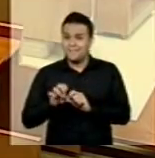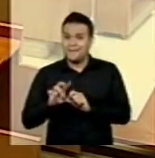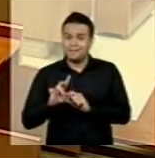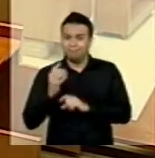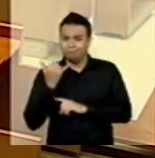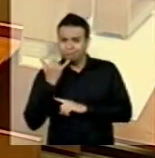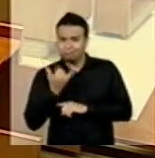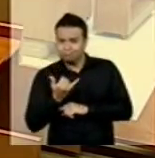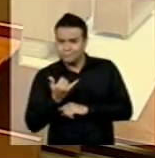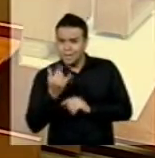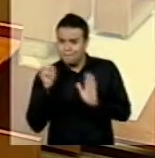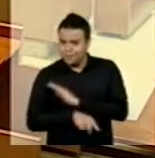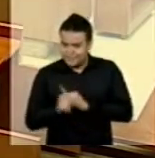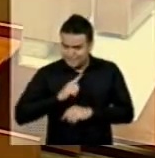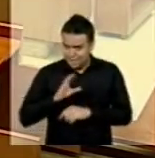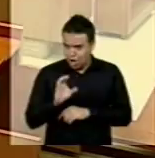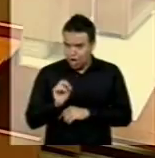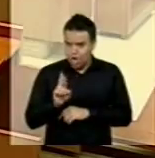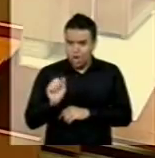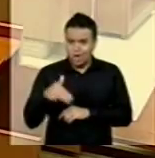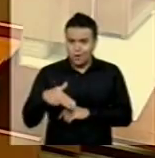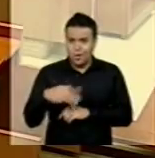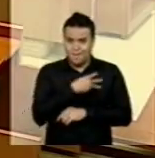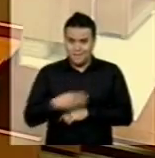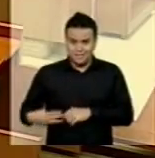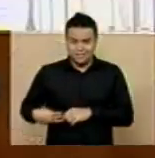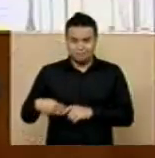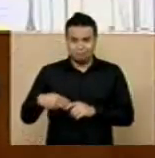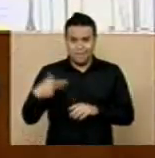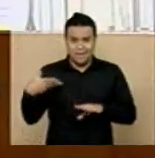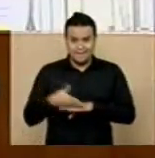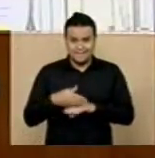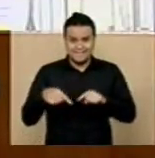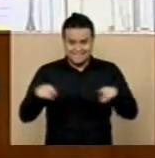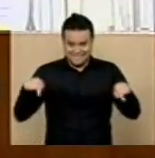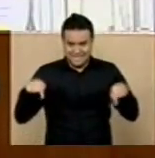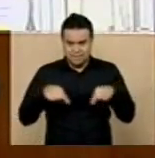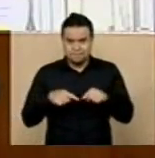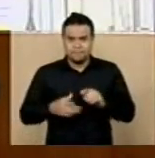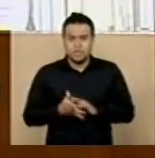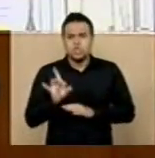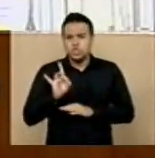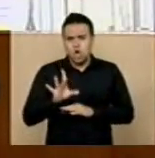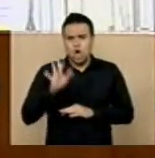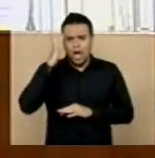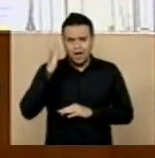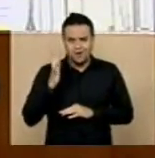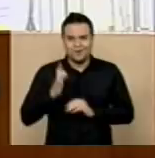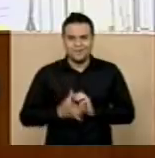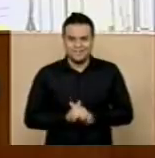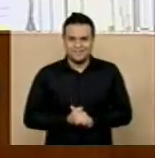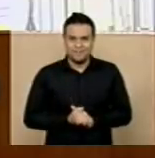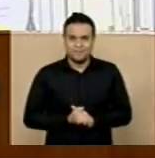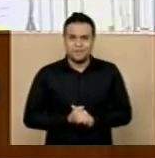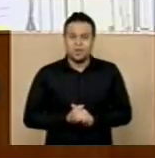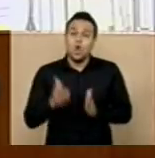indagar se há quórum para o ministro descer. Bom, pelo menos amanhã, então, gostaria de convidar os senhores